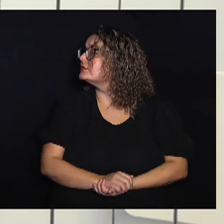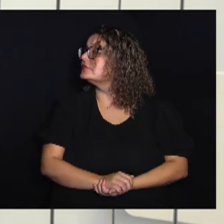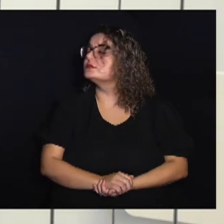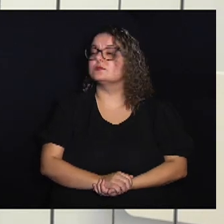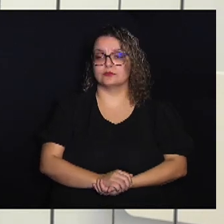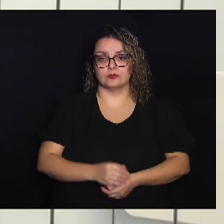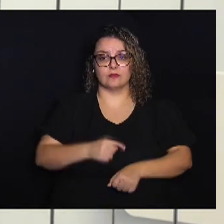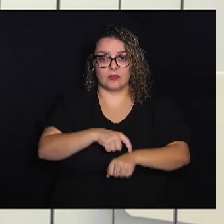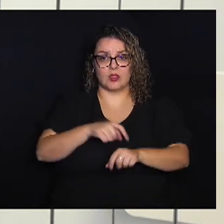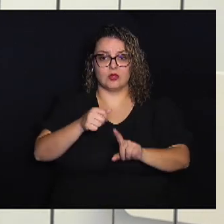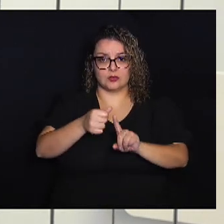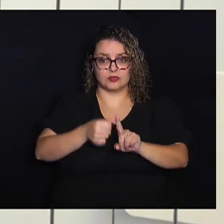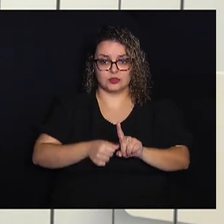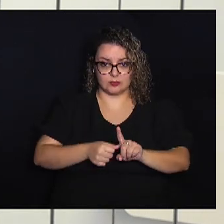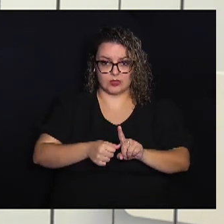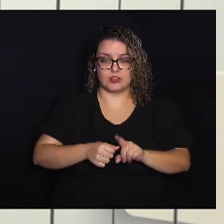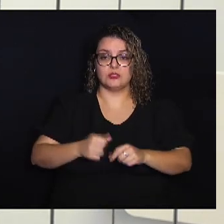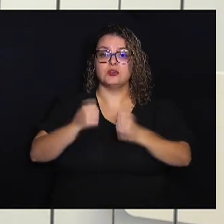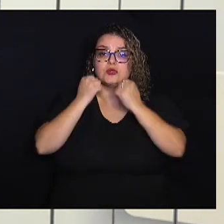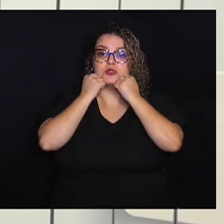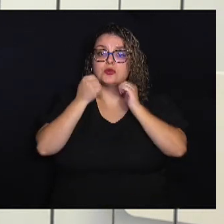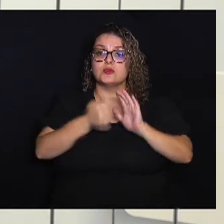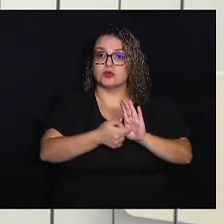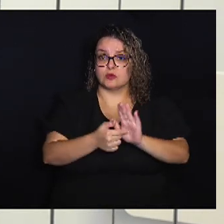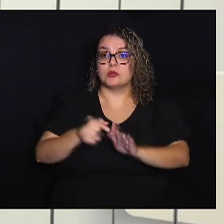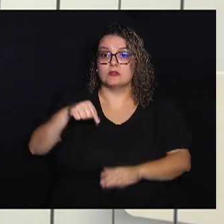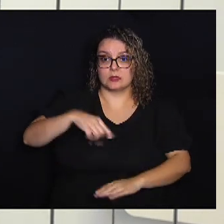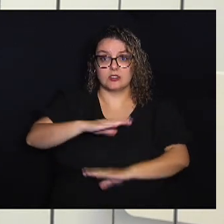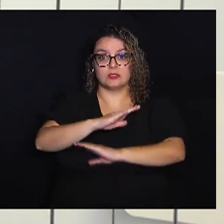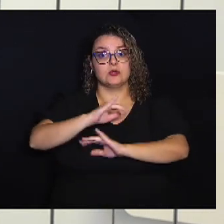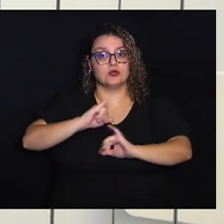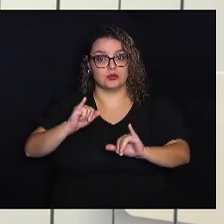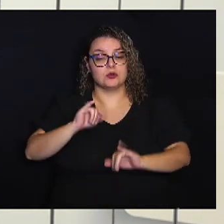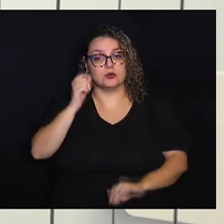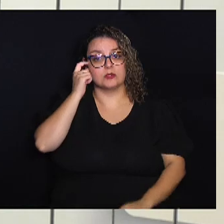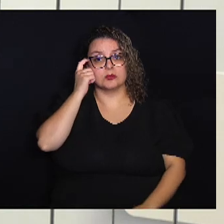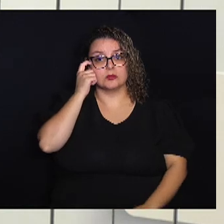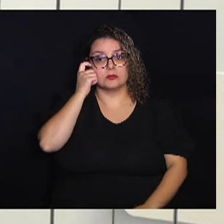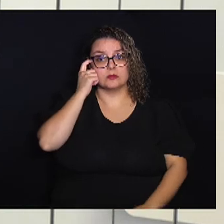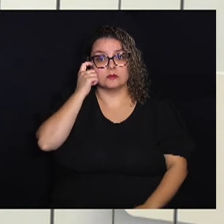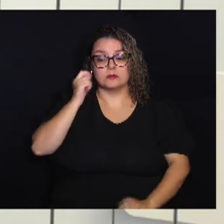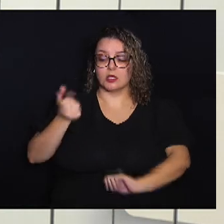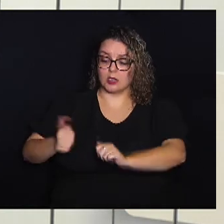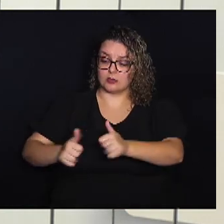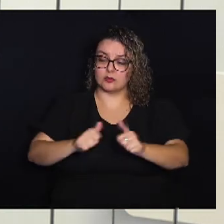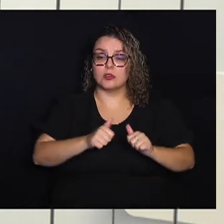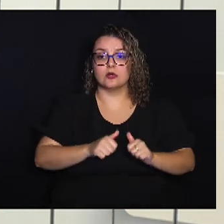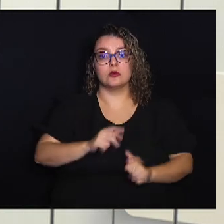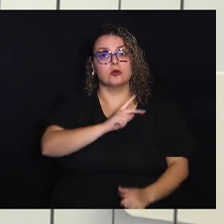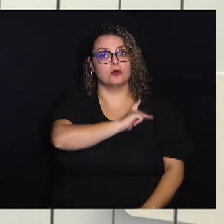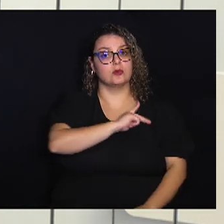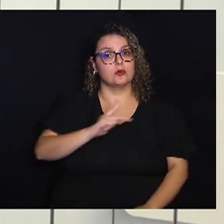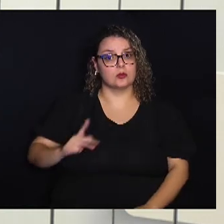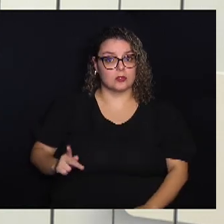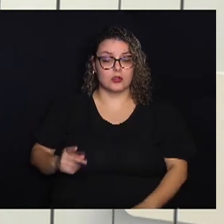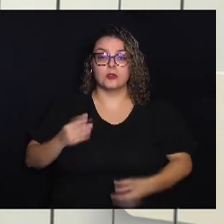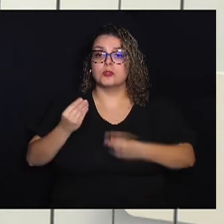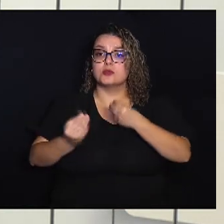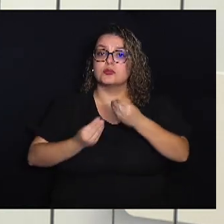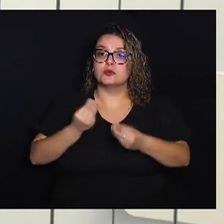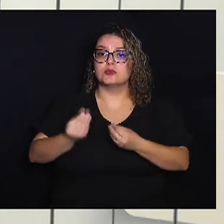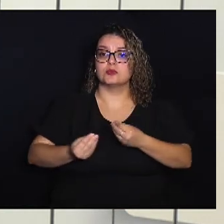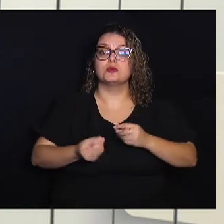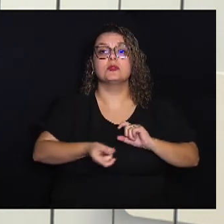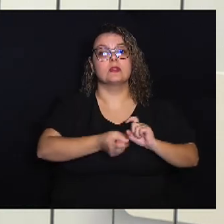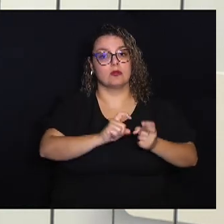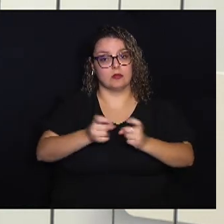Durante este mês de julho, nós vamos mostrar aqui no Jornal Câmara Notícia um balanço com os presidentes de como foram as